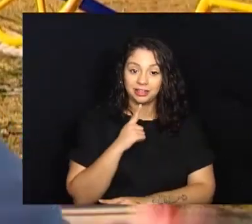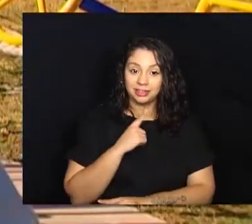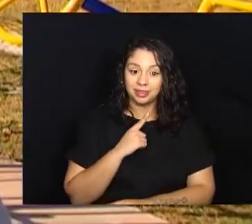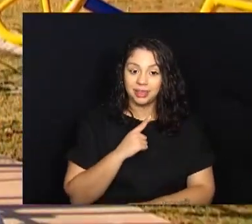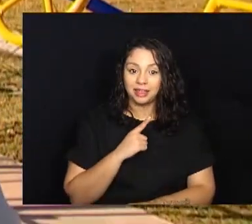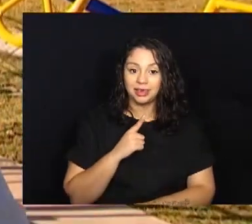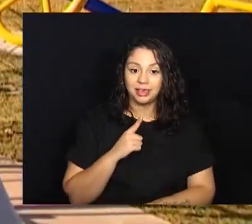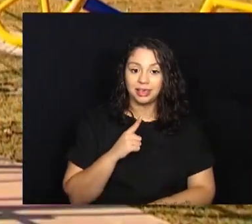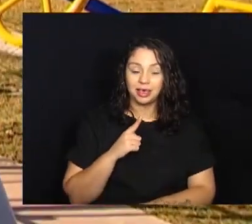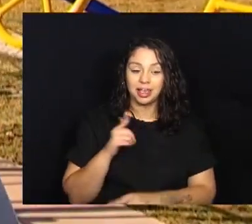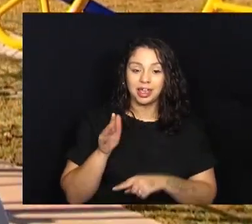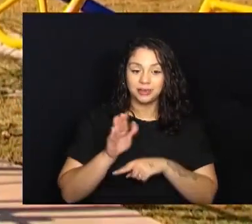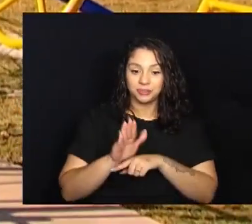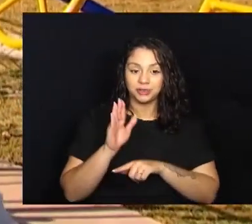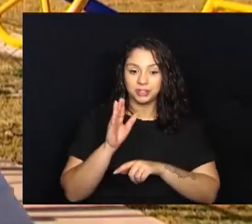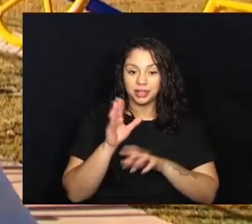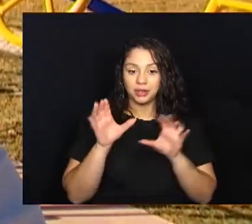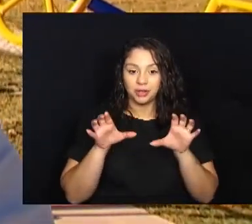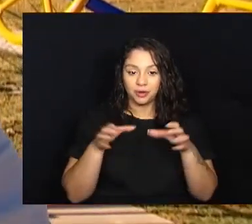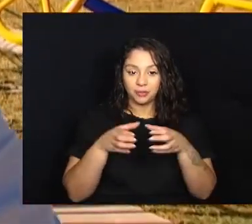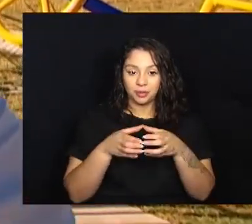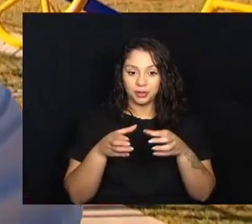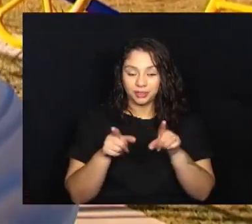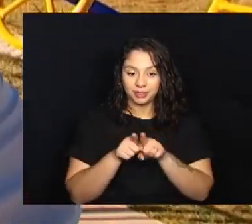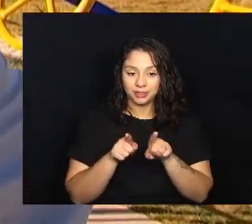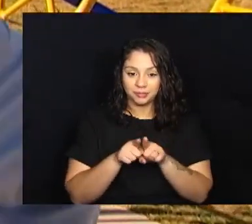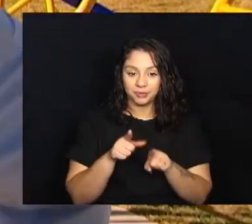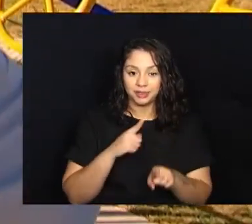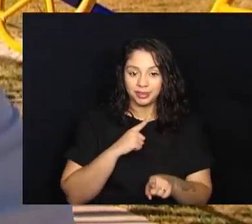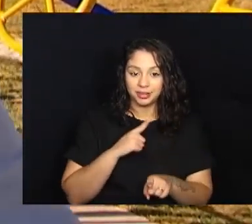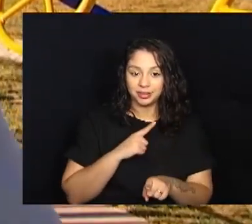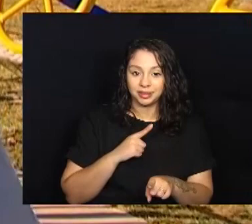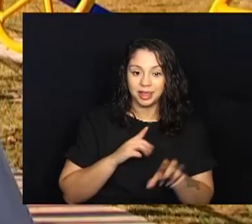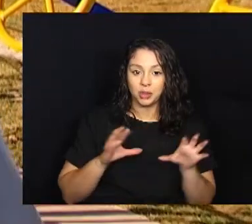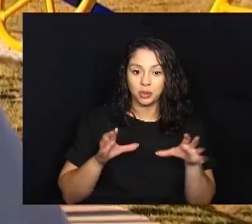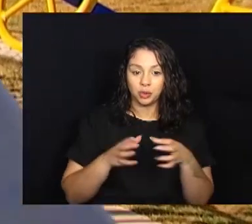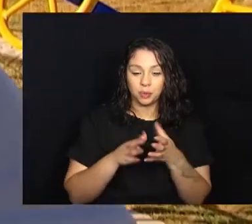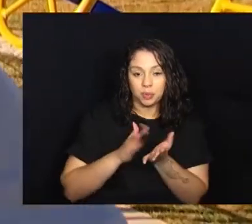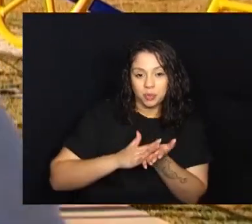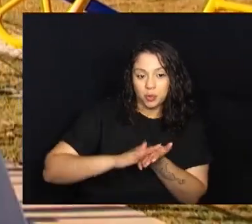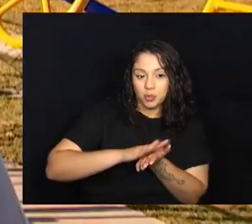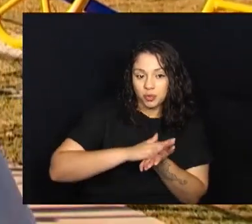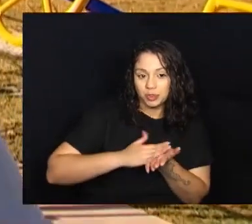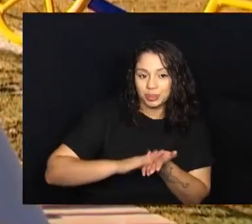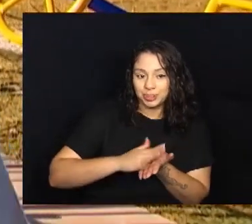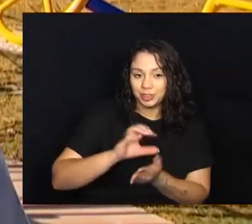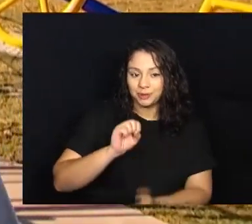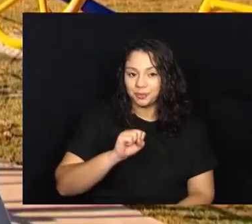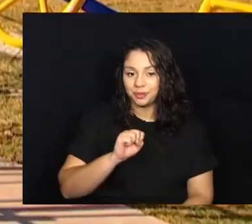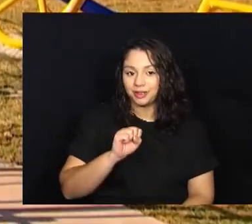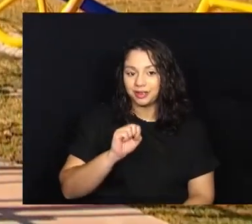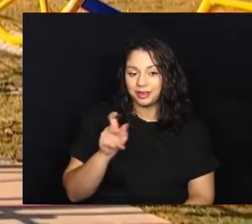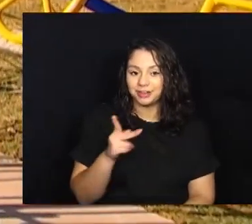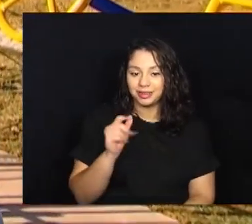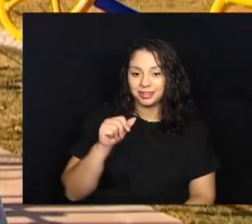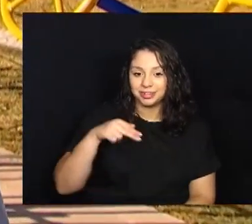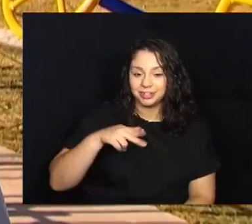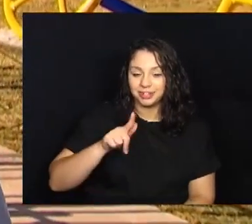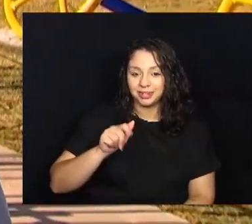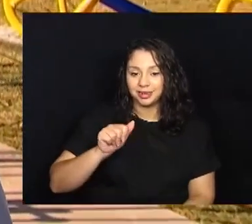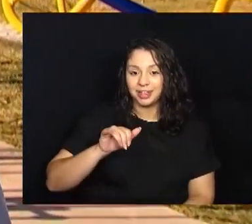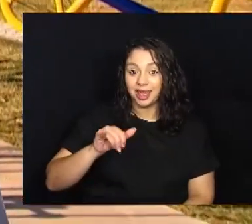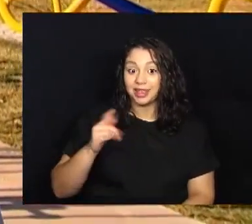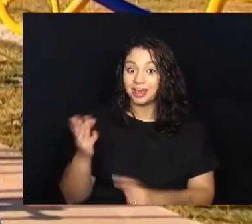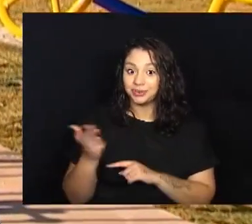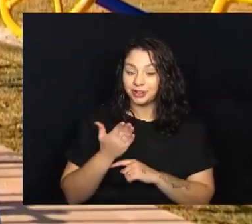para ajudar a comunidade, até para ajudar. Inclusive aqui tem a comunidade do samba do Xangai. Então tudo junto aí, ajudando a gente a fazer isso daqui. Então